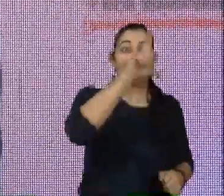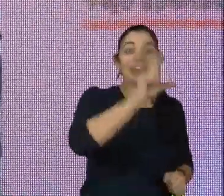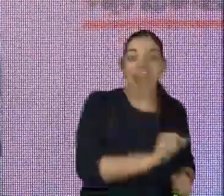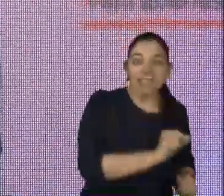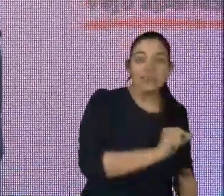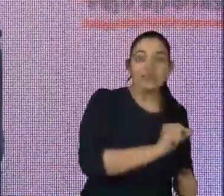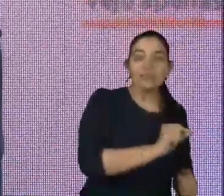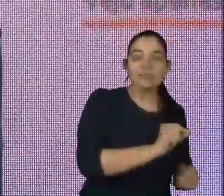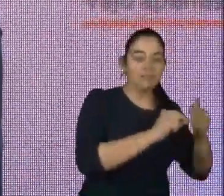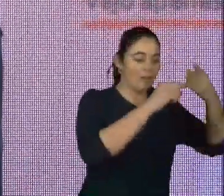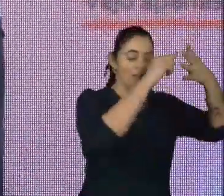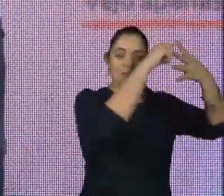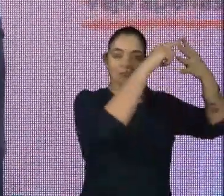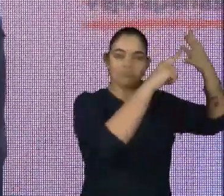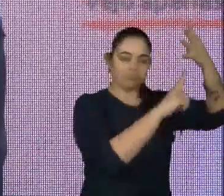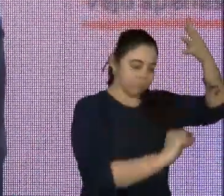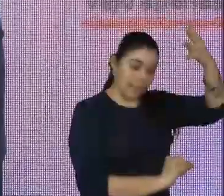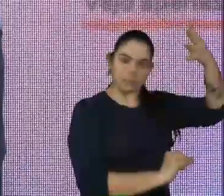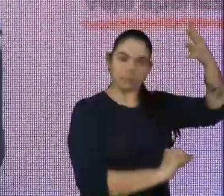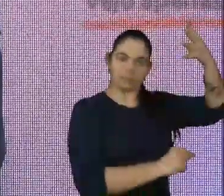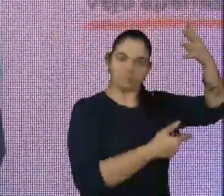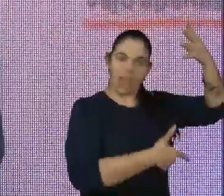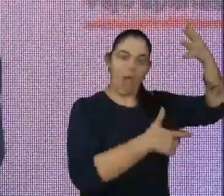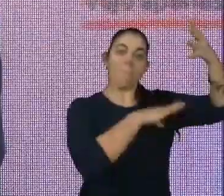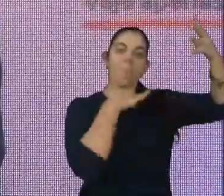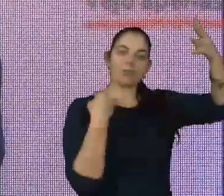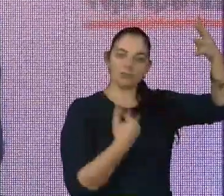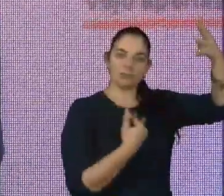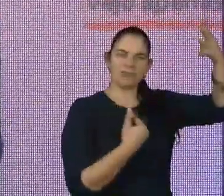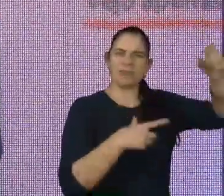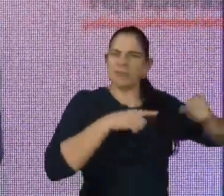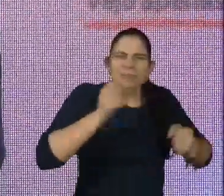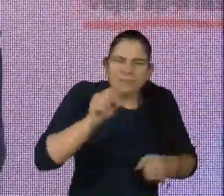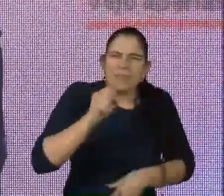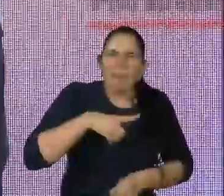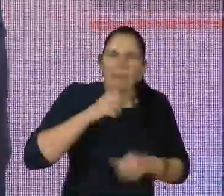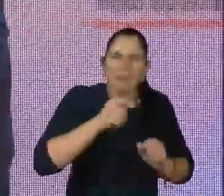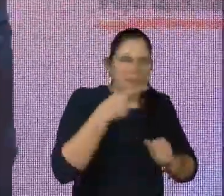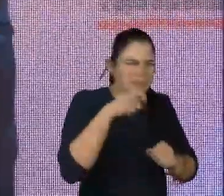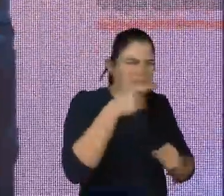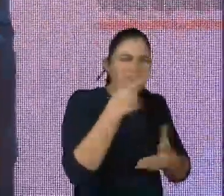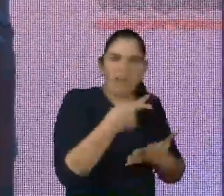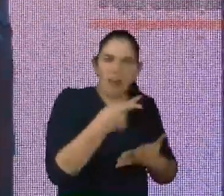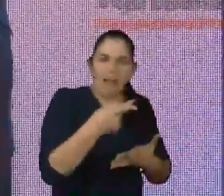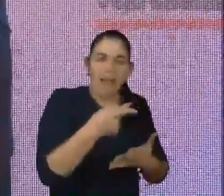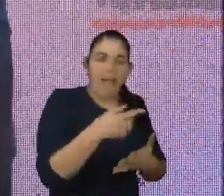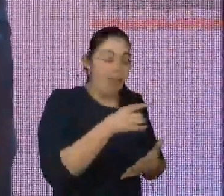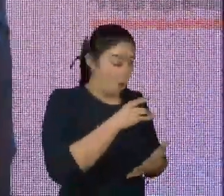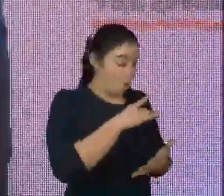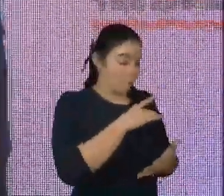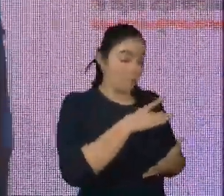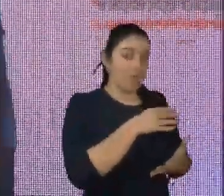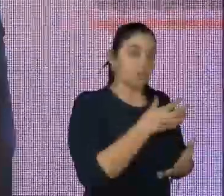que a gente realmente não tem que repensar essa palavra para definir esse momento? E medo, gente, não é de dentro para fora. O medo vem de